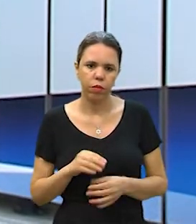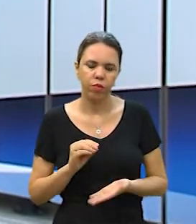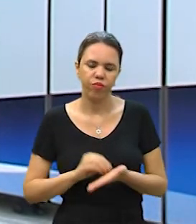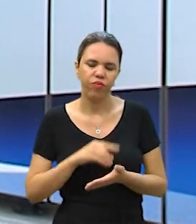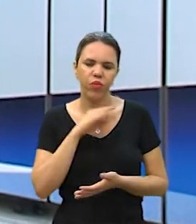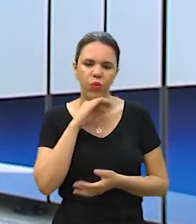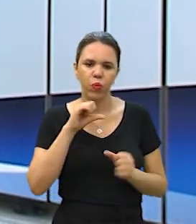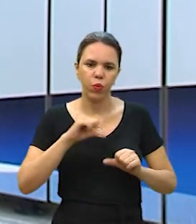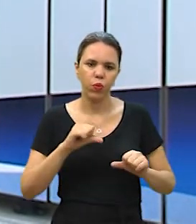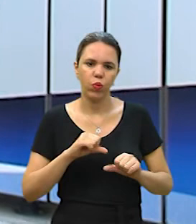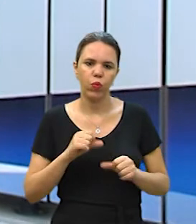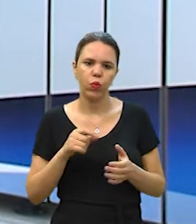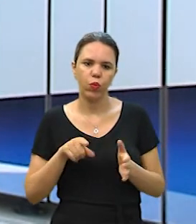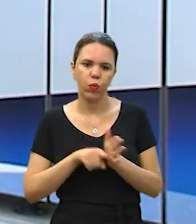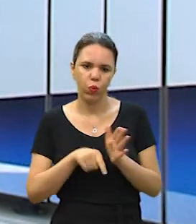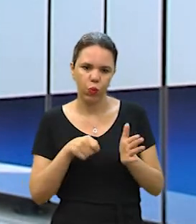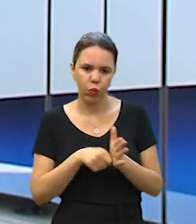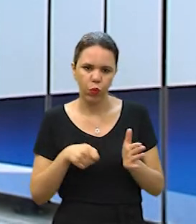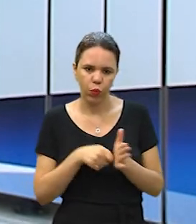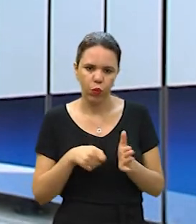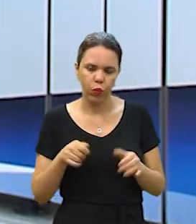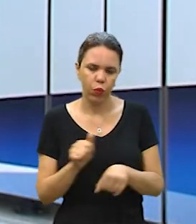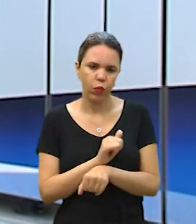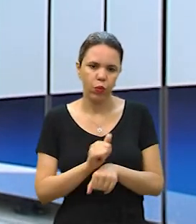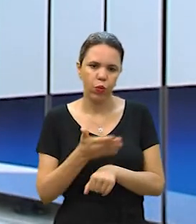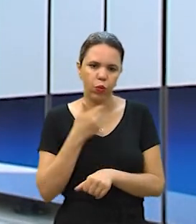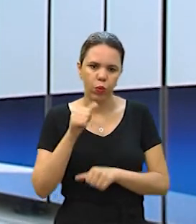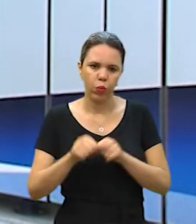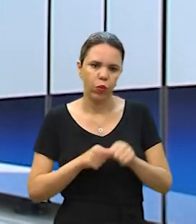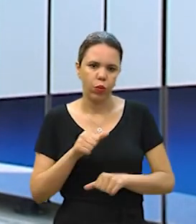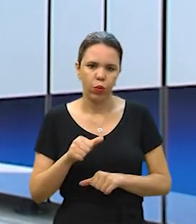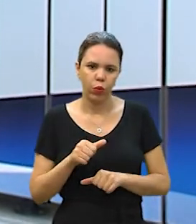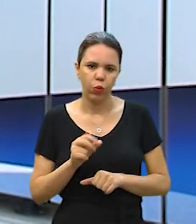que a gente busca aí caminhos para mudar essa situação.